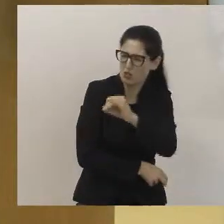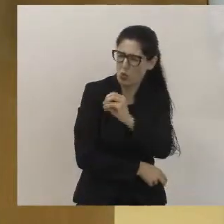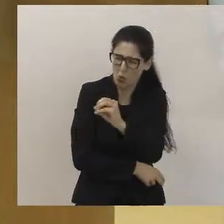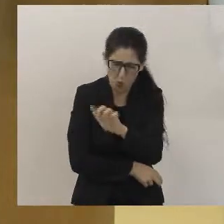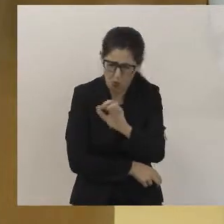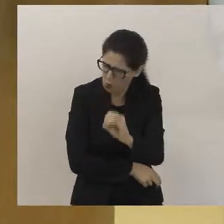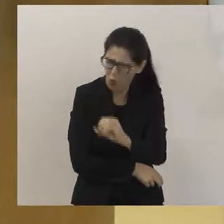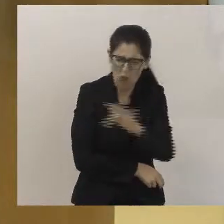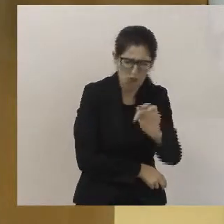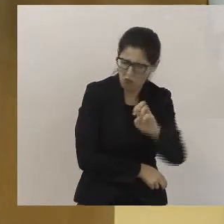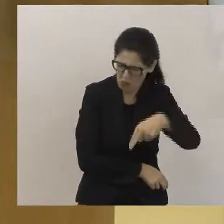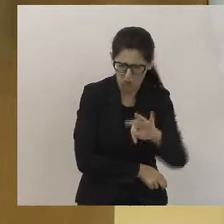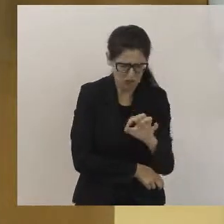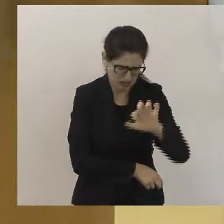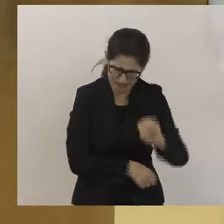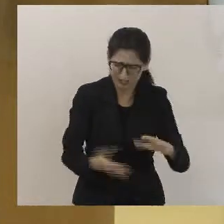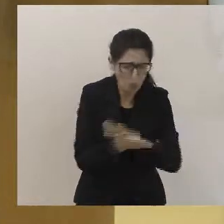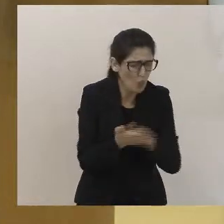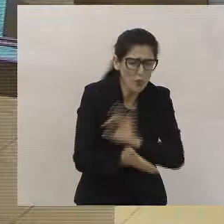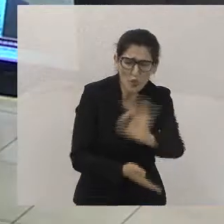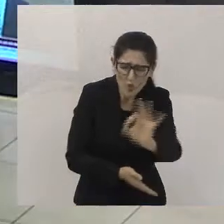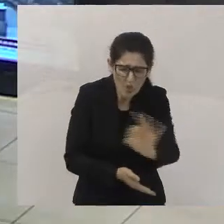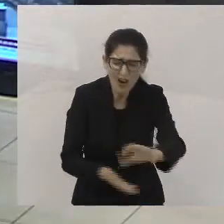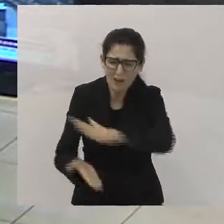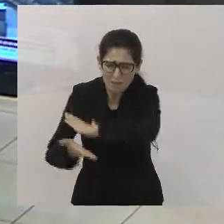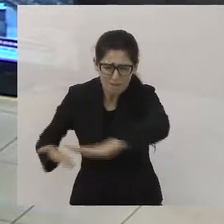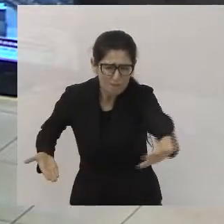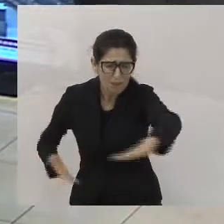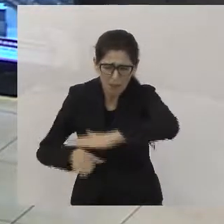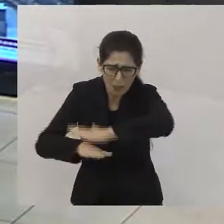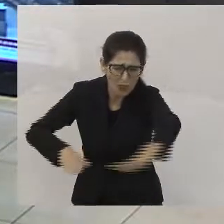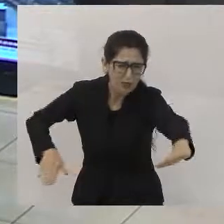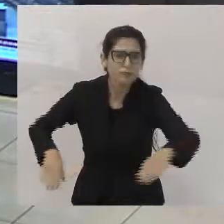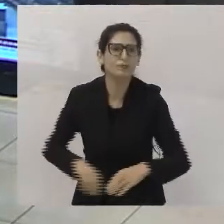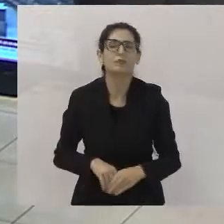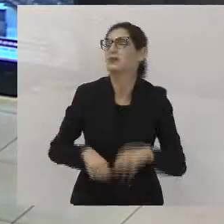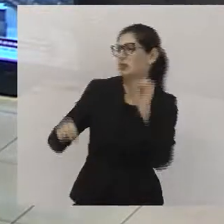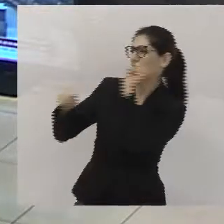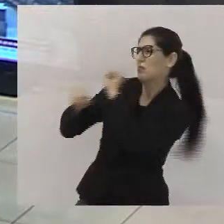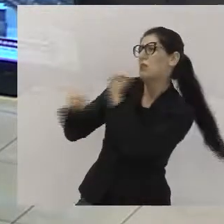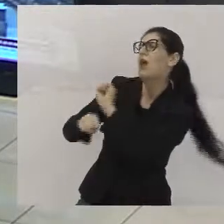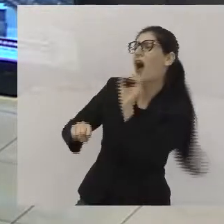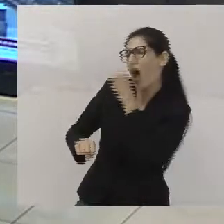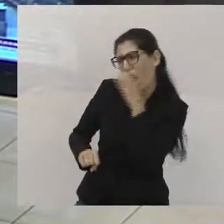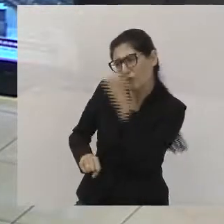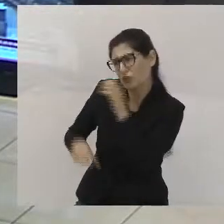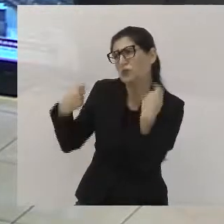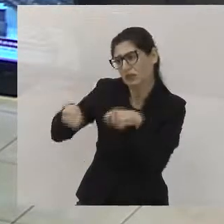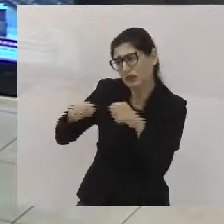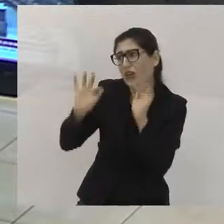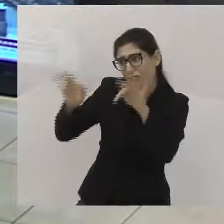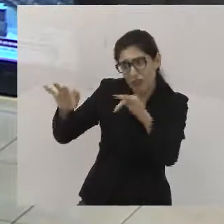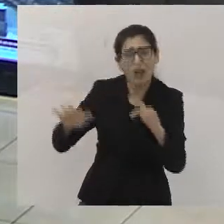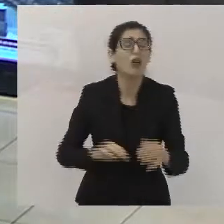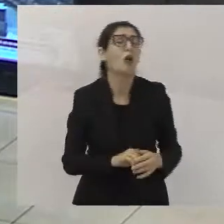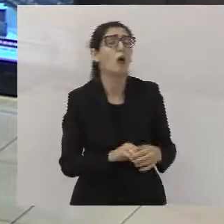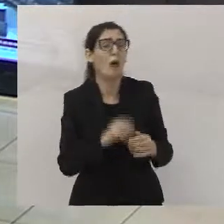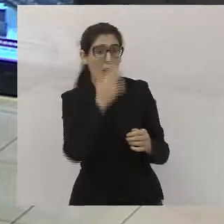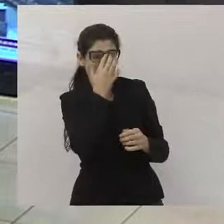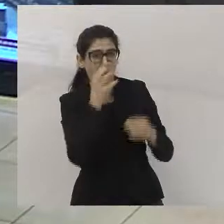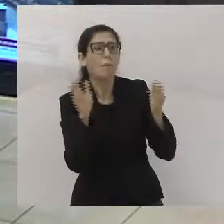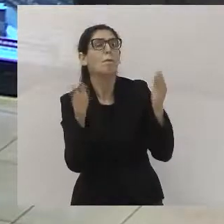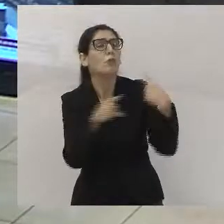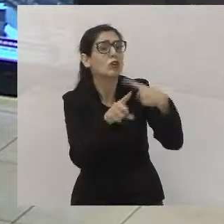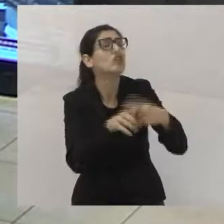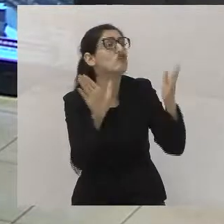fernando me permitiu à parte agora não o vereador nitinho só força pra mim é isso aí você já começou por